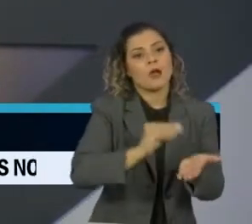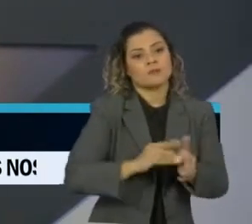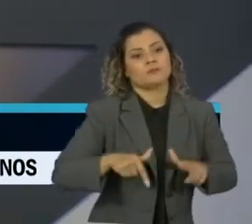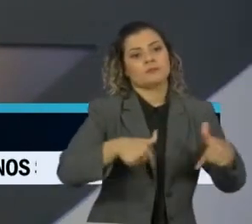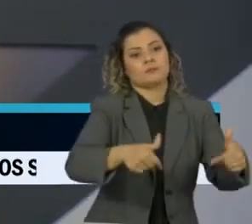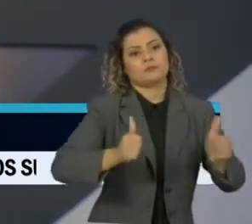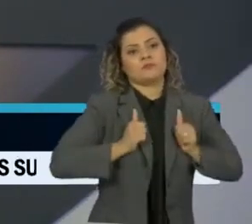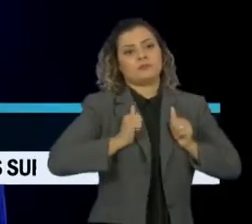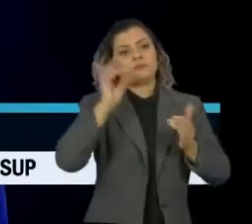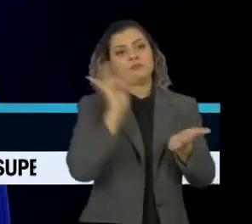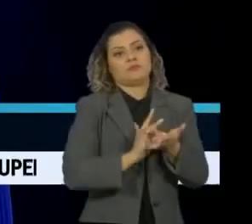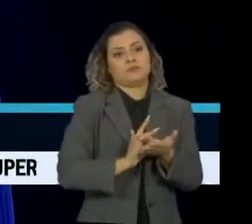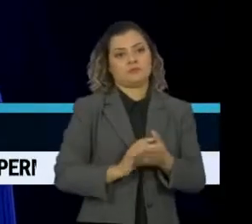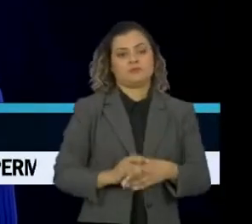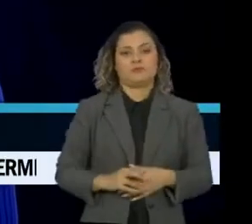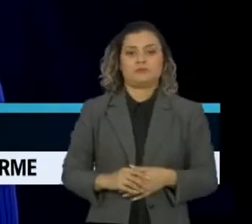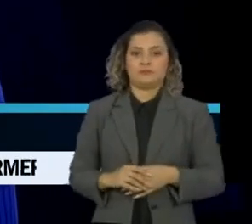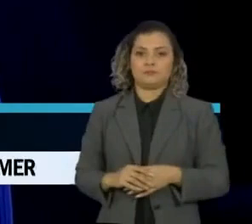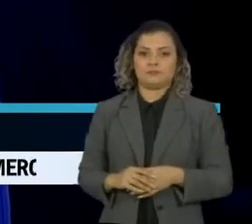da pandemia.